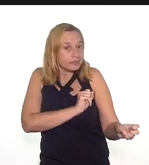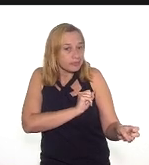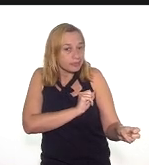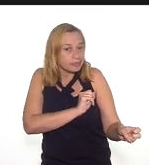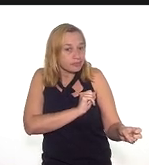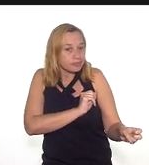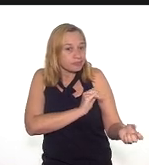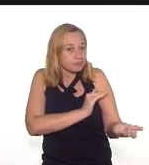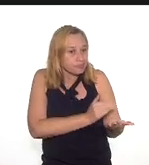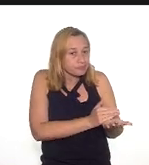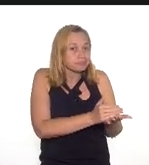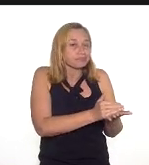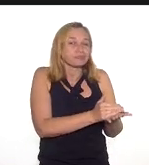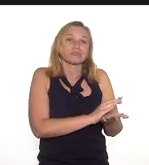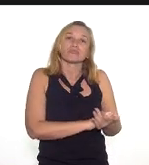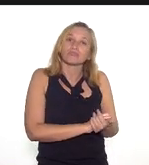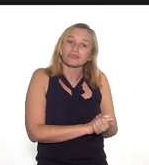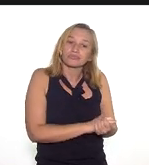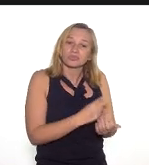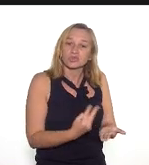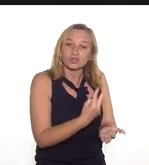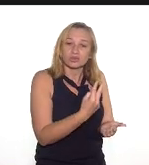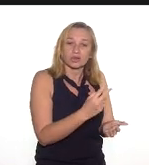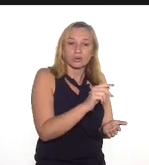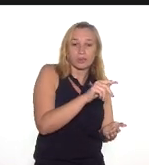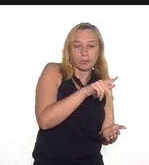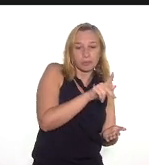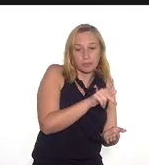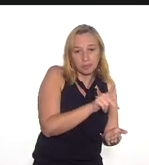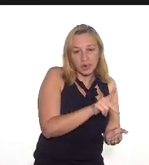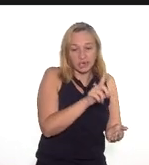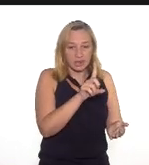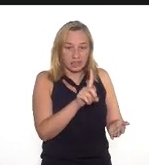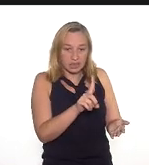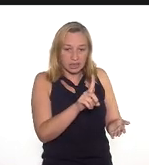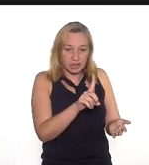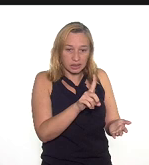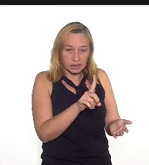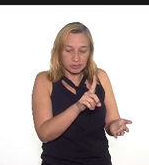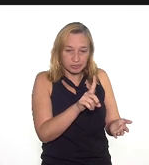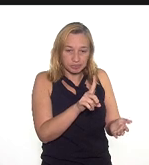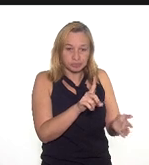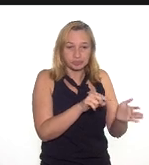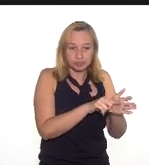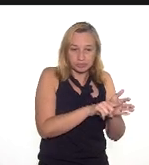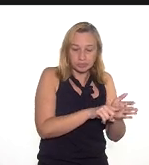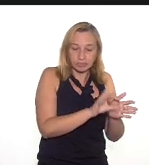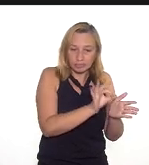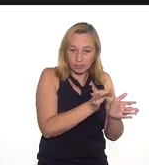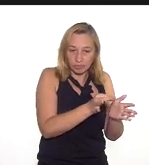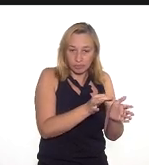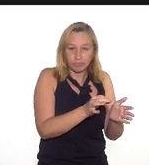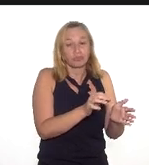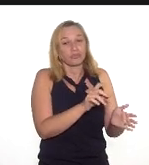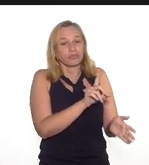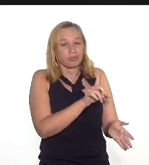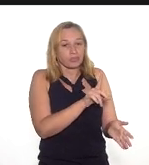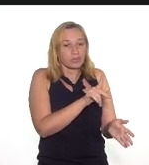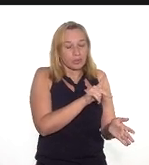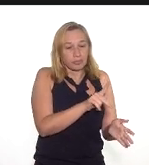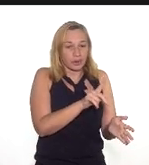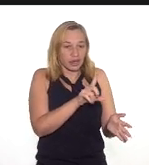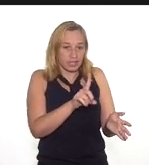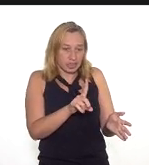a princípio, o valor de P&D, nós abrimos a ação fiscal para fiscalizar se era deduzido corretamente. Aí detectamos inicialmente